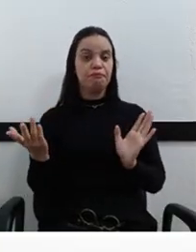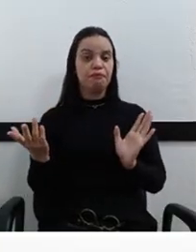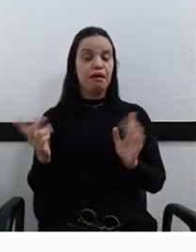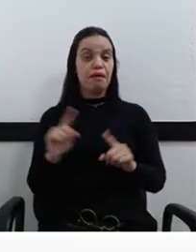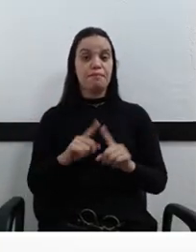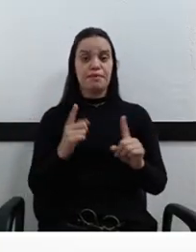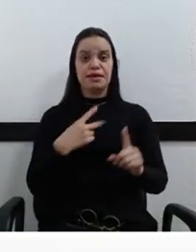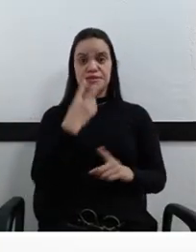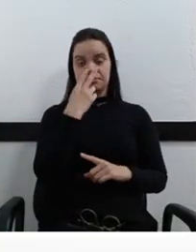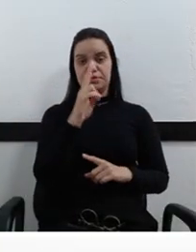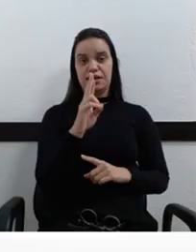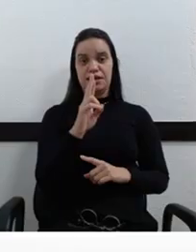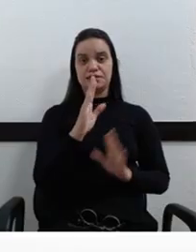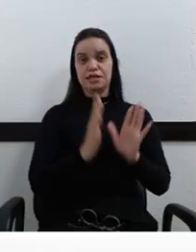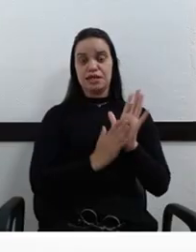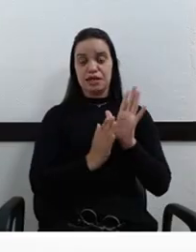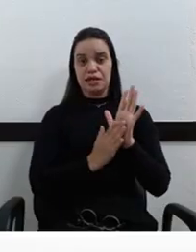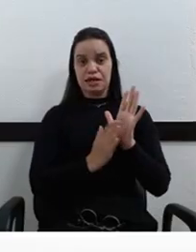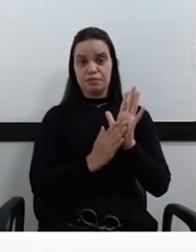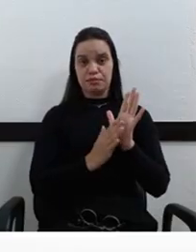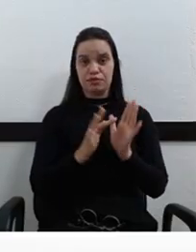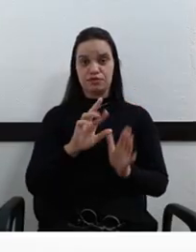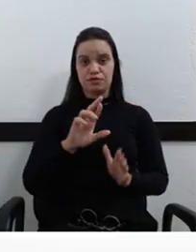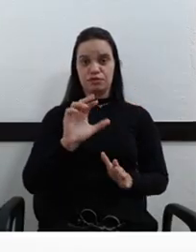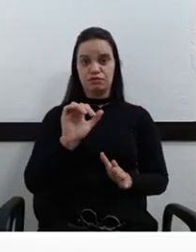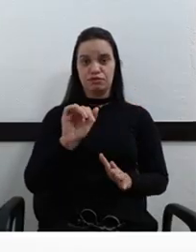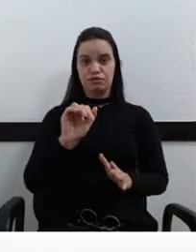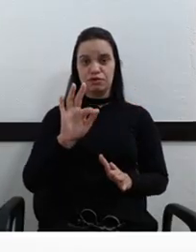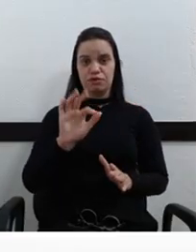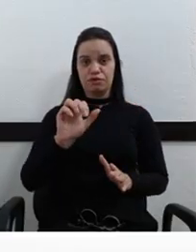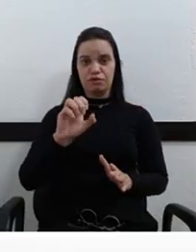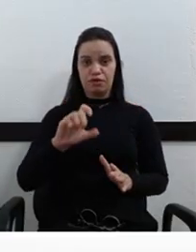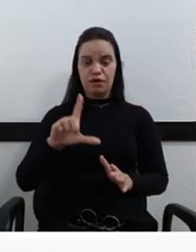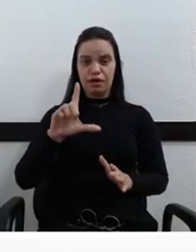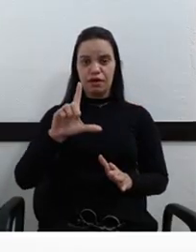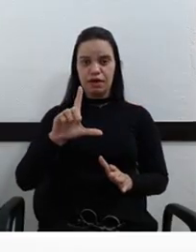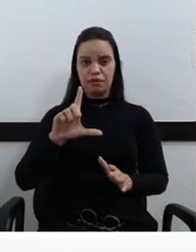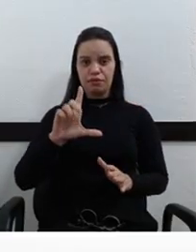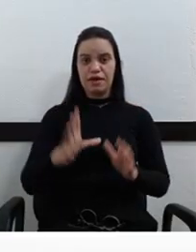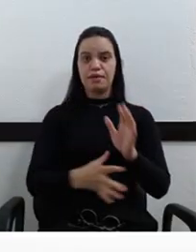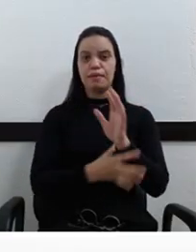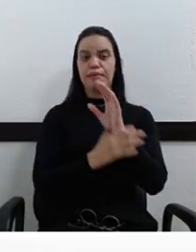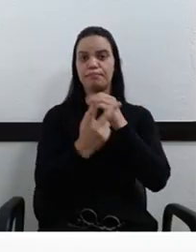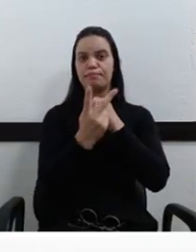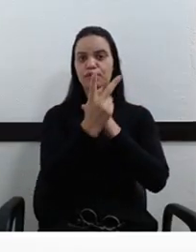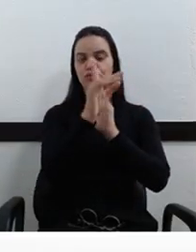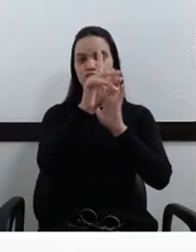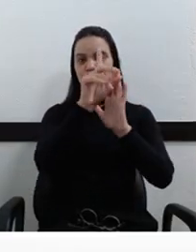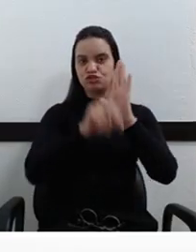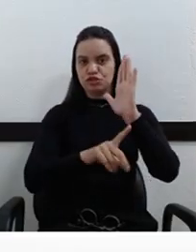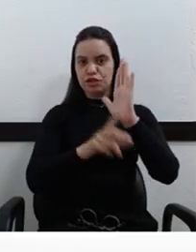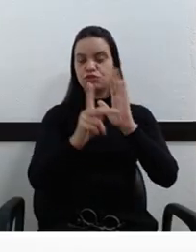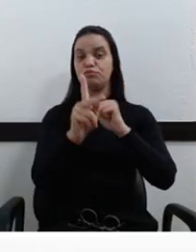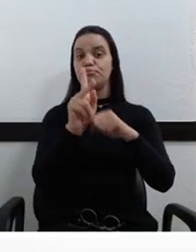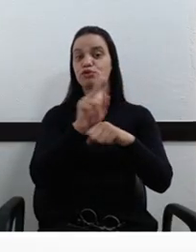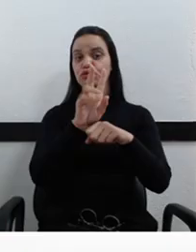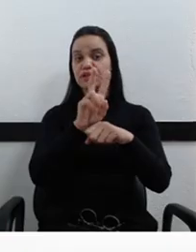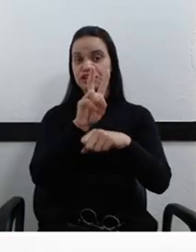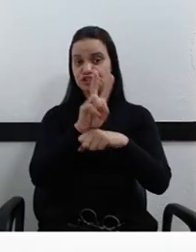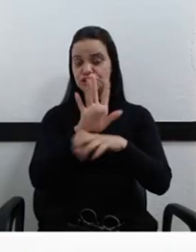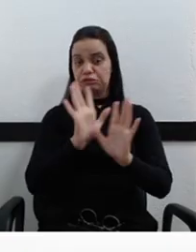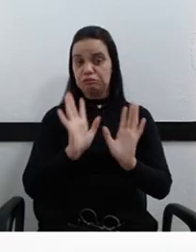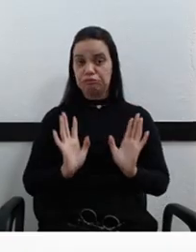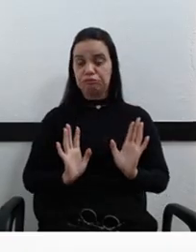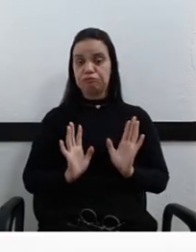e aqui que a proposta do conselheiro Rafael Camarão, é a que visa preservar os direitos, porque como o conselheiro Leonardo de Paula disse na sua fala